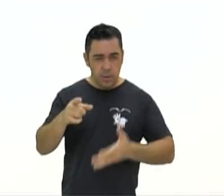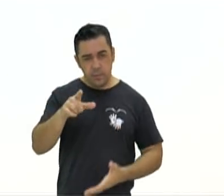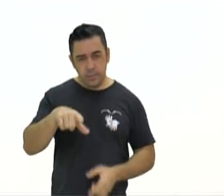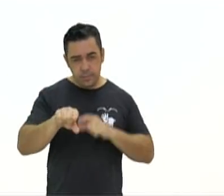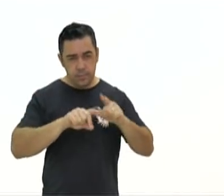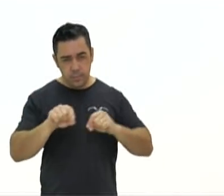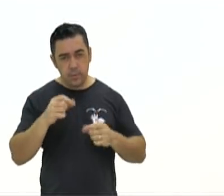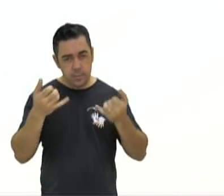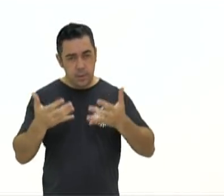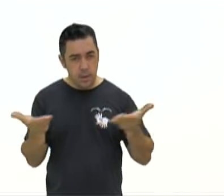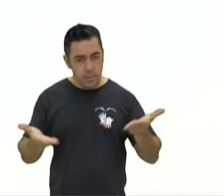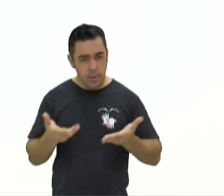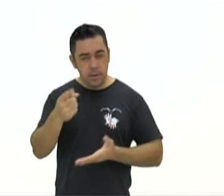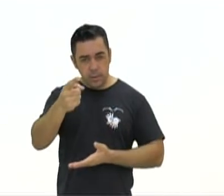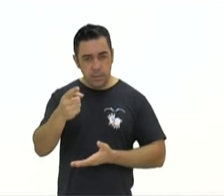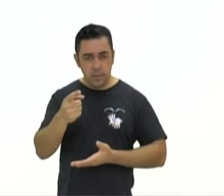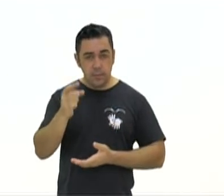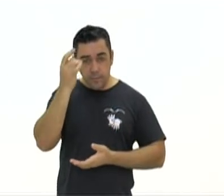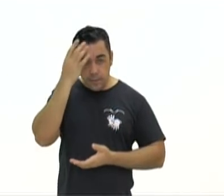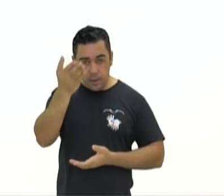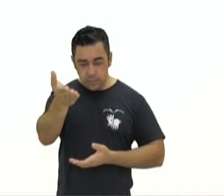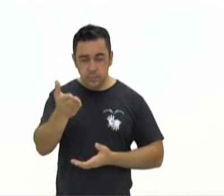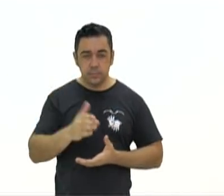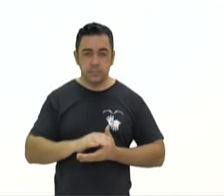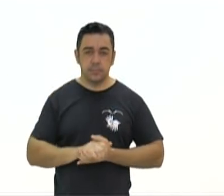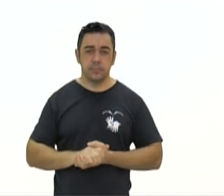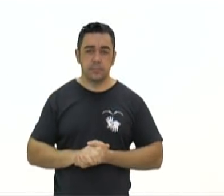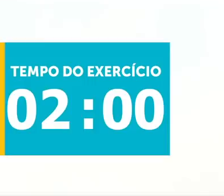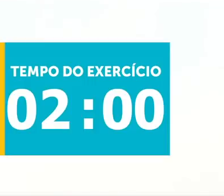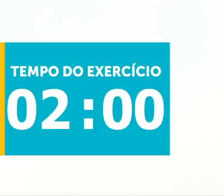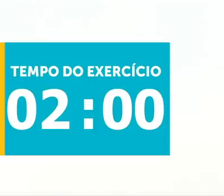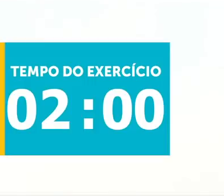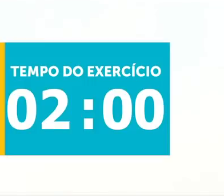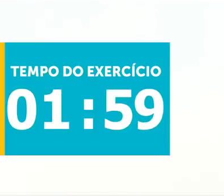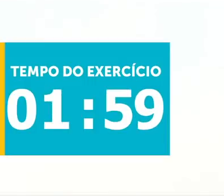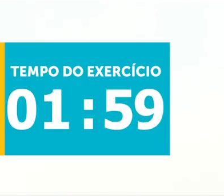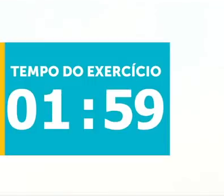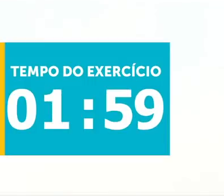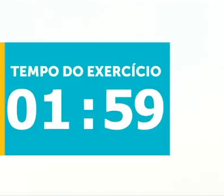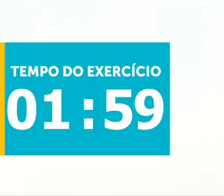a explicação para usar aqui, né? Então faça aí e a gente já volta a resolver.